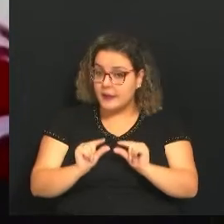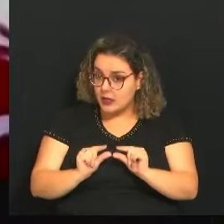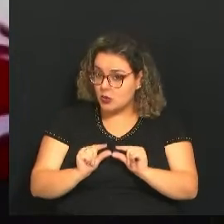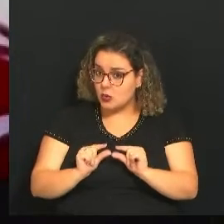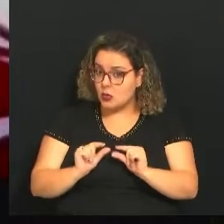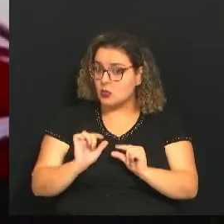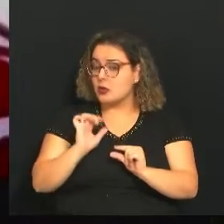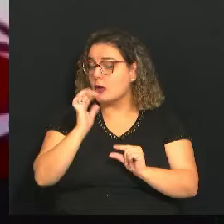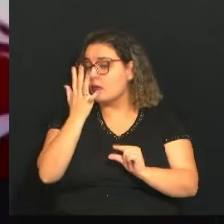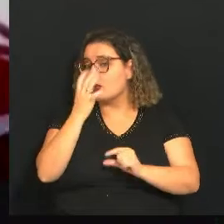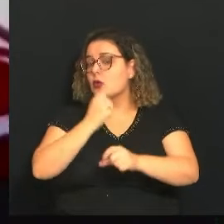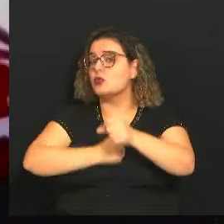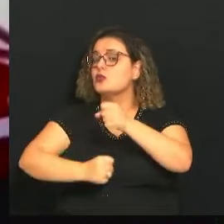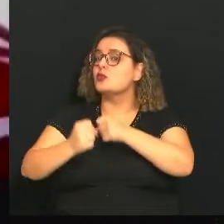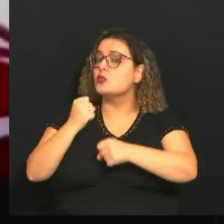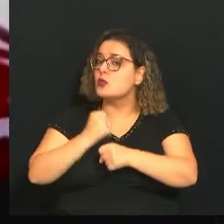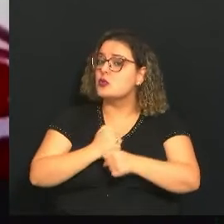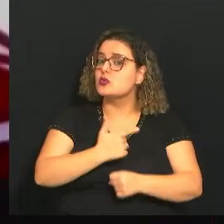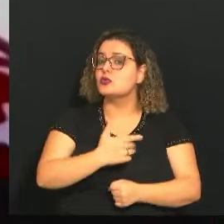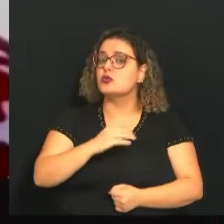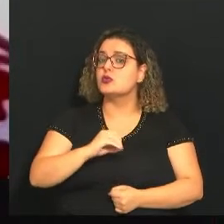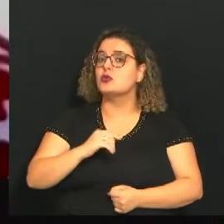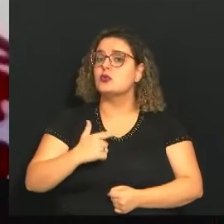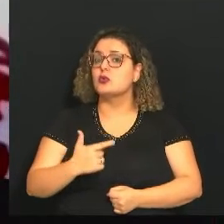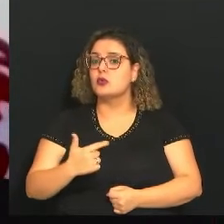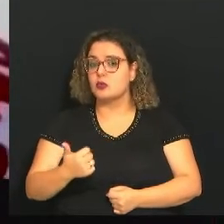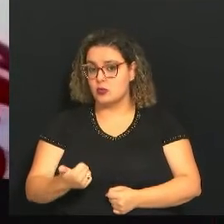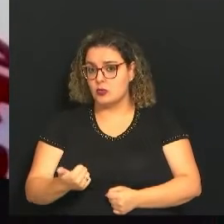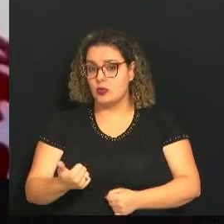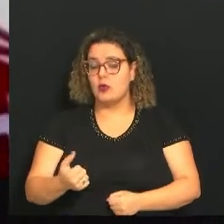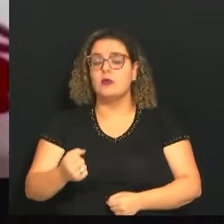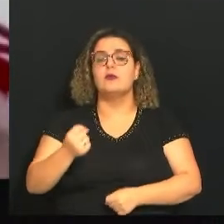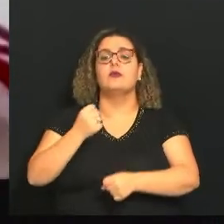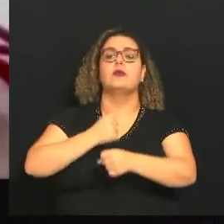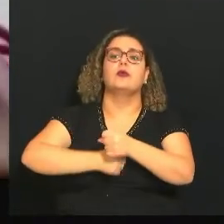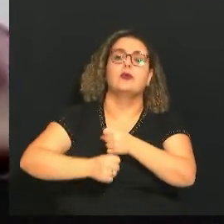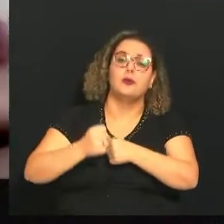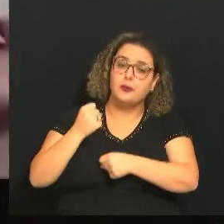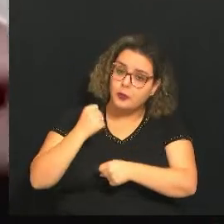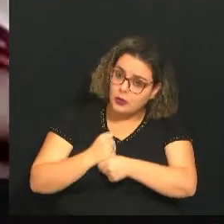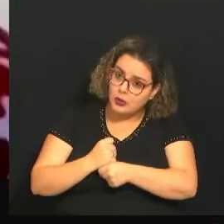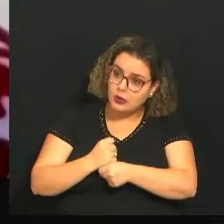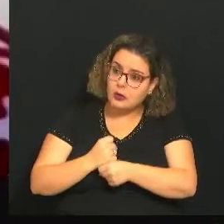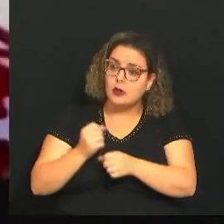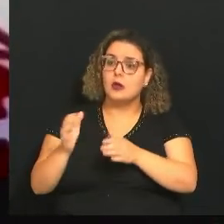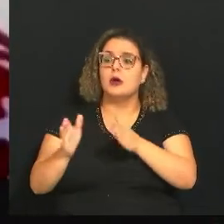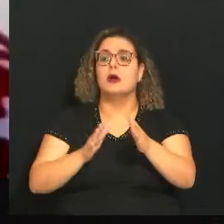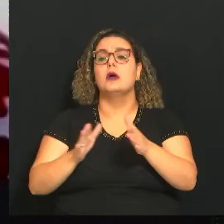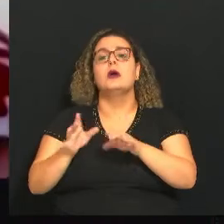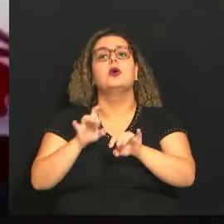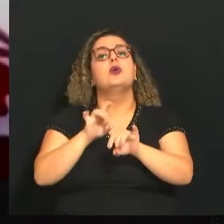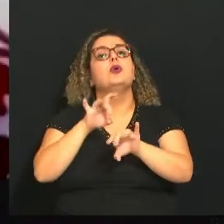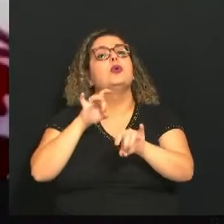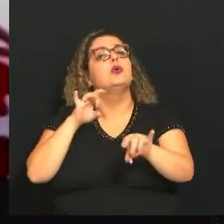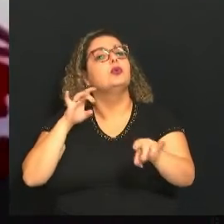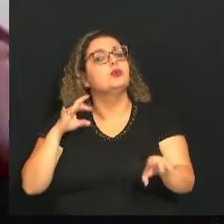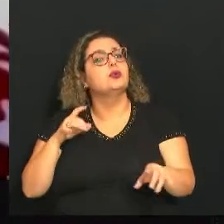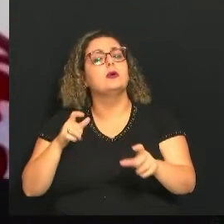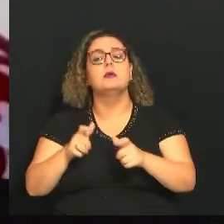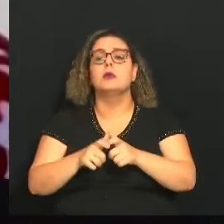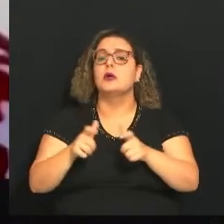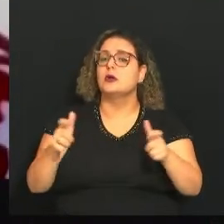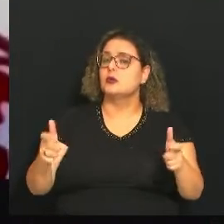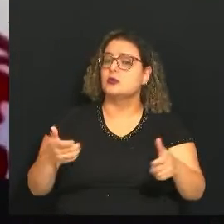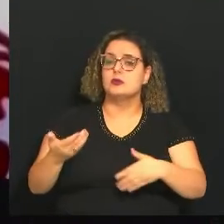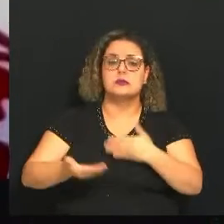que 2021 foi um ano ainda que nós estávamos no online, né? Muitos serviços ainda